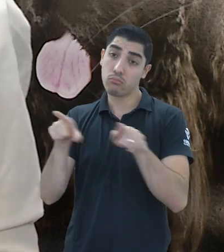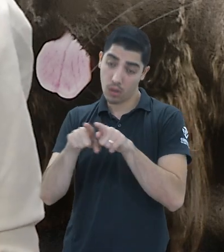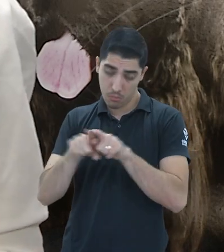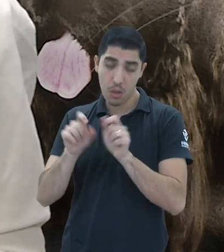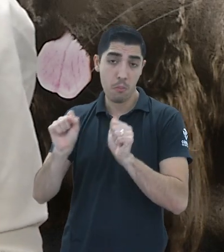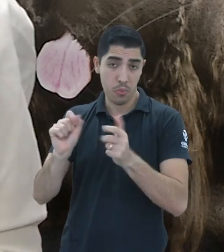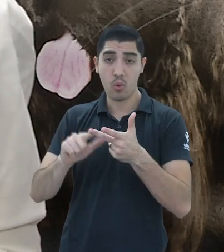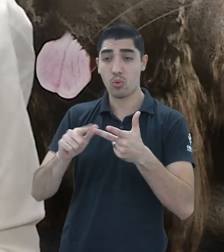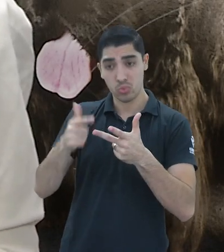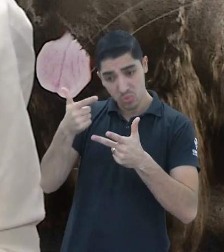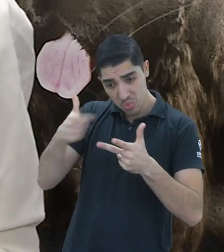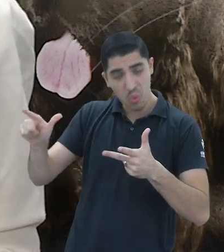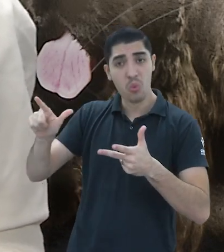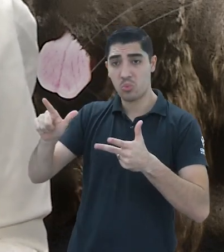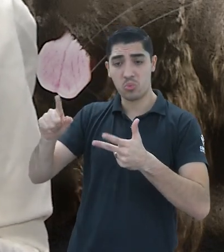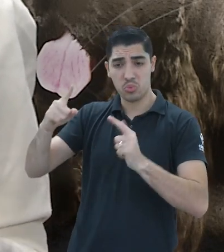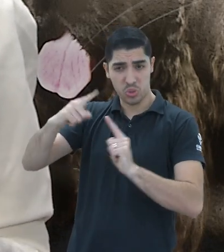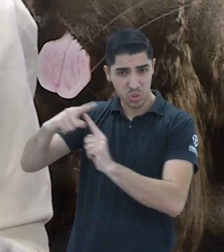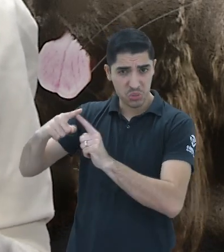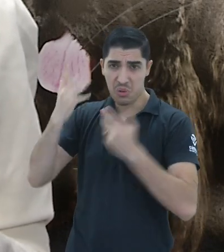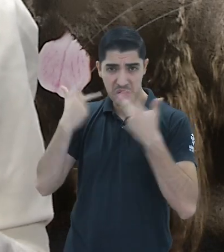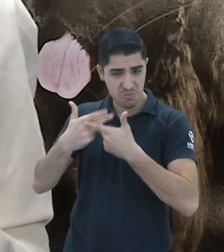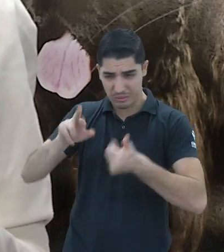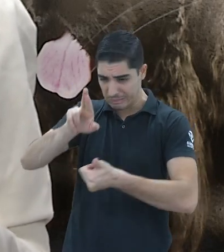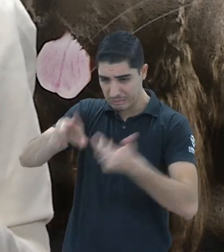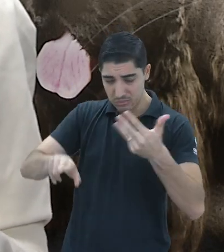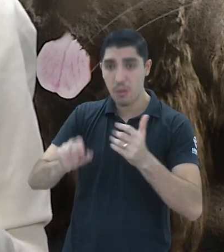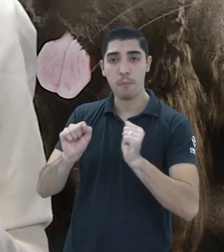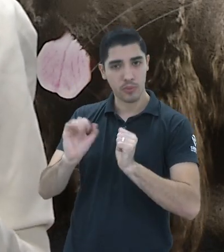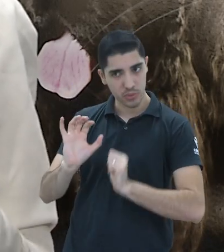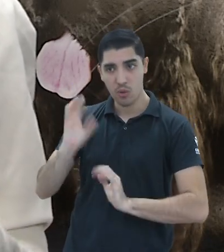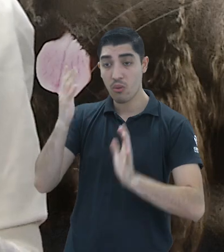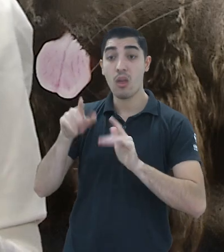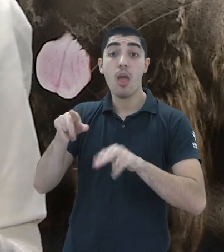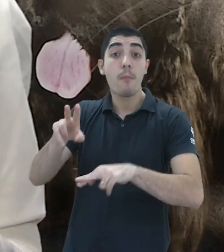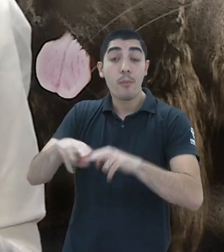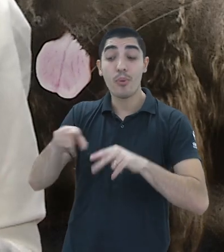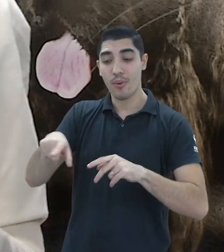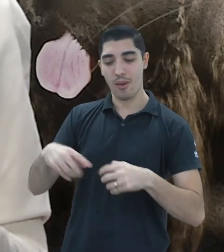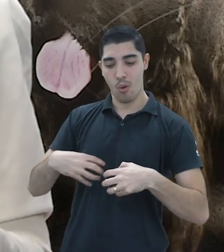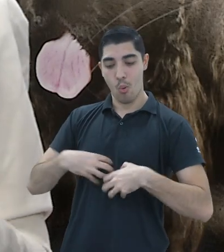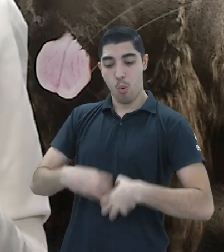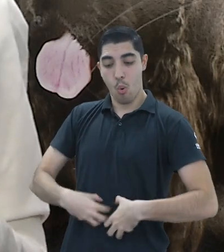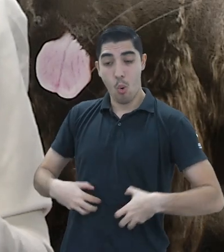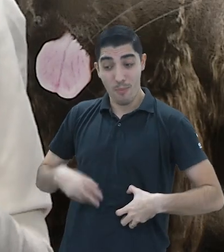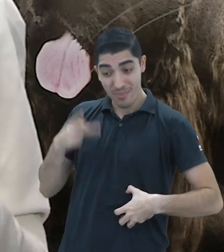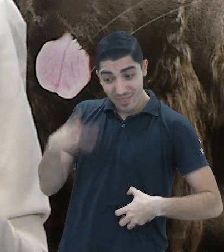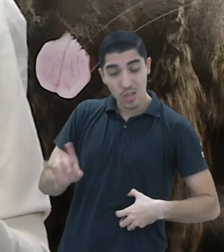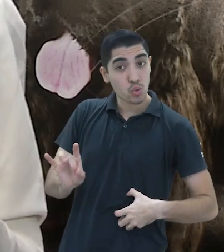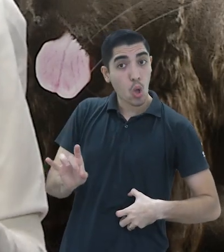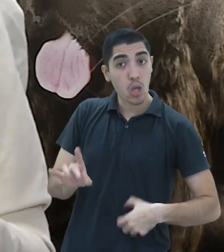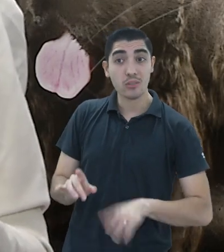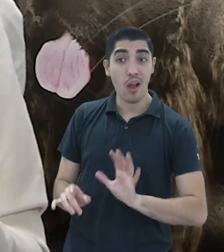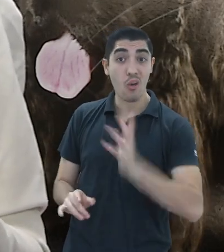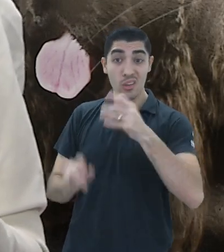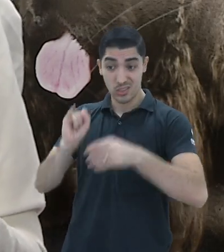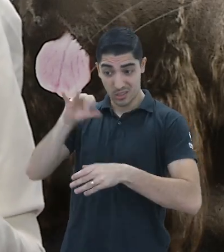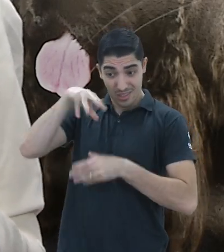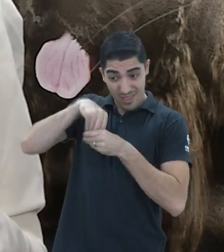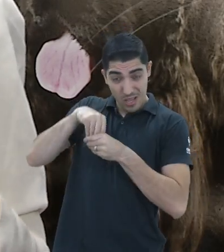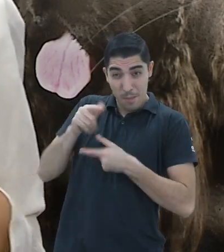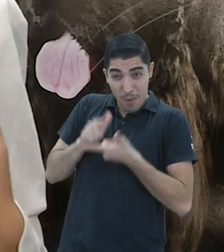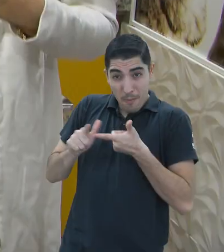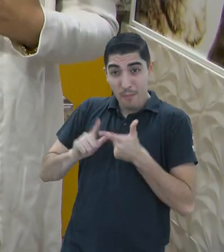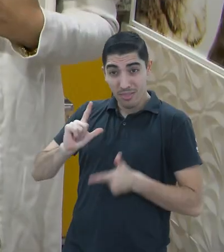em equinos também acontece muito, geralmente o olho é uma resposta do organismo. Então, muitas vezes, se a gente não está bem